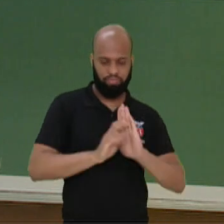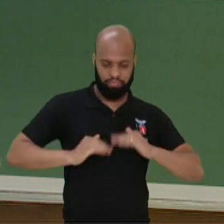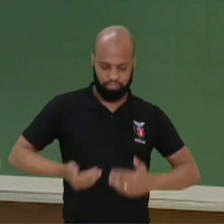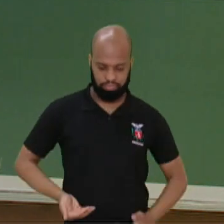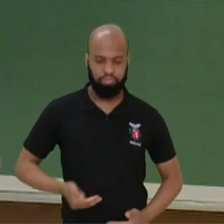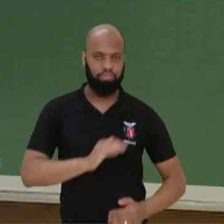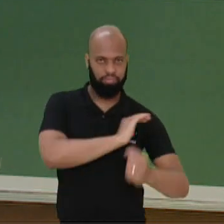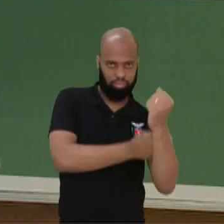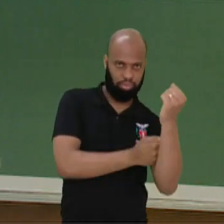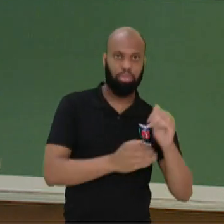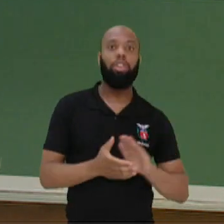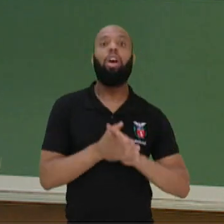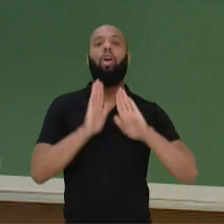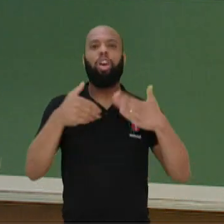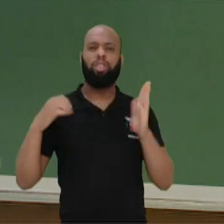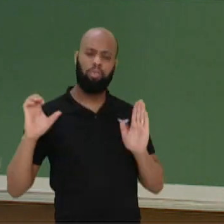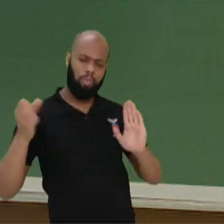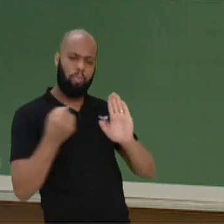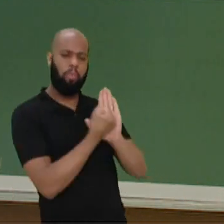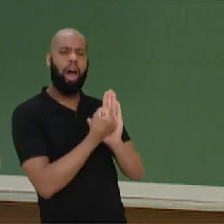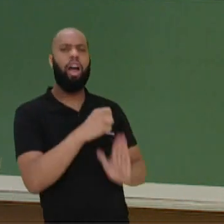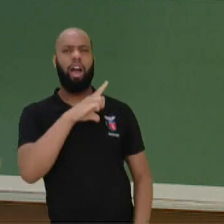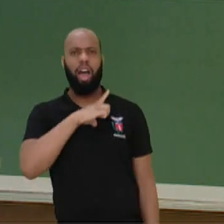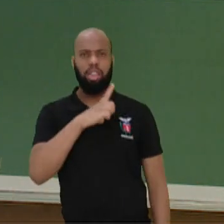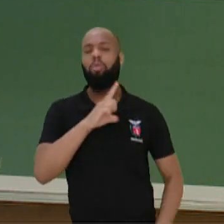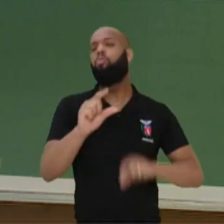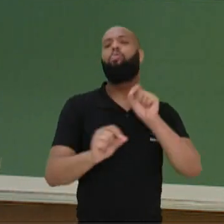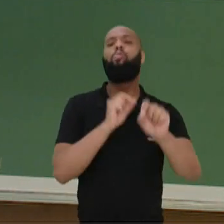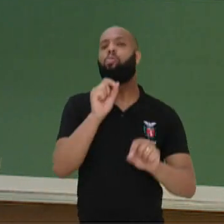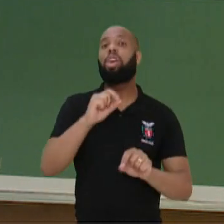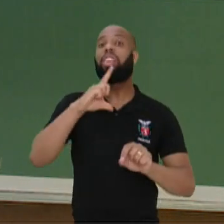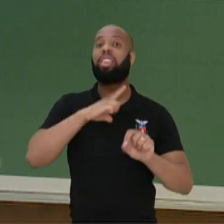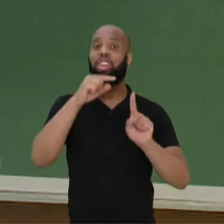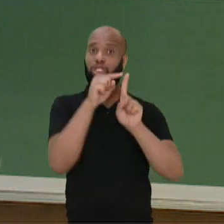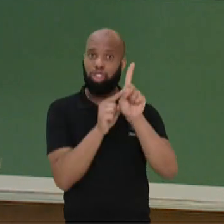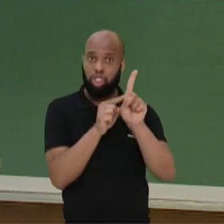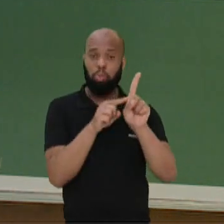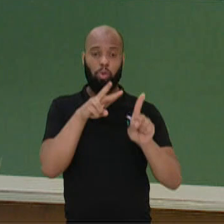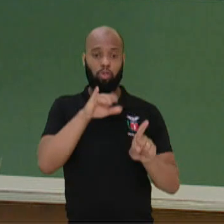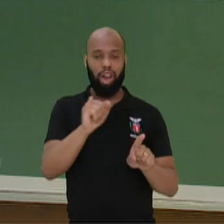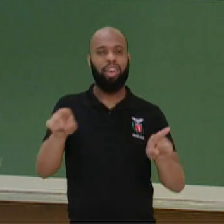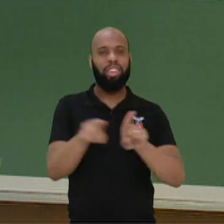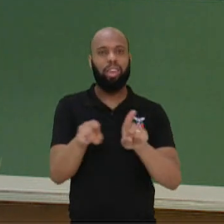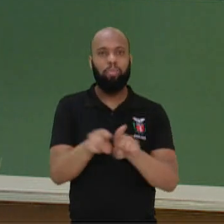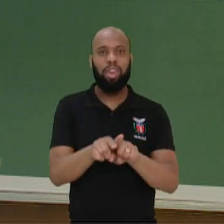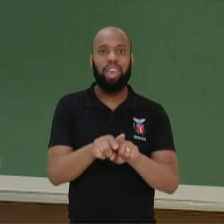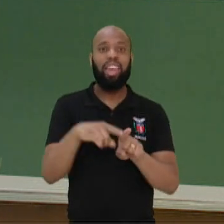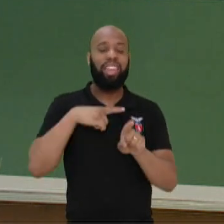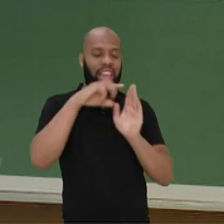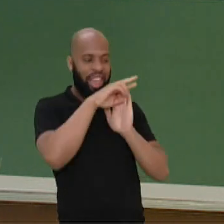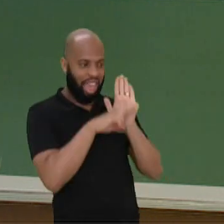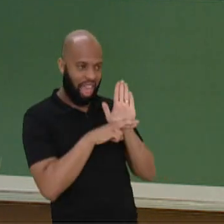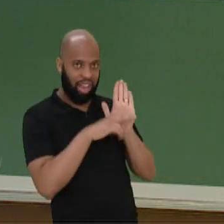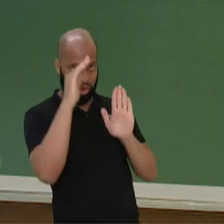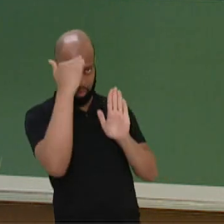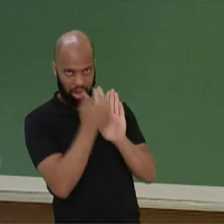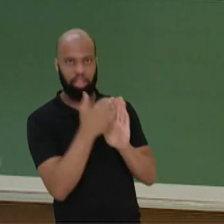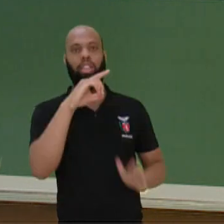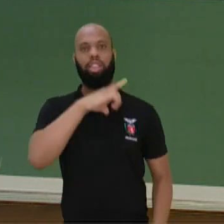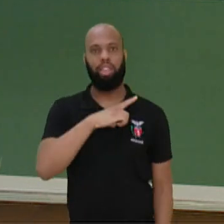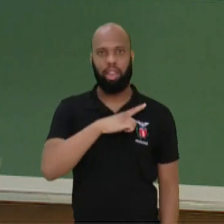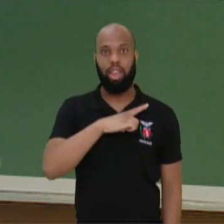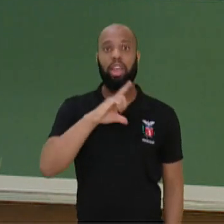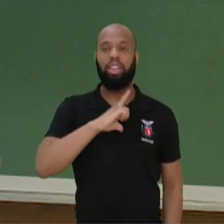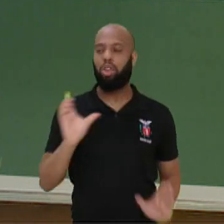aí, esse marco regulatório, ele vai classificar e vai regular. Classificação em